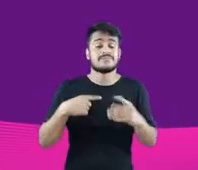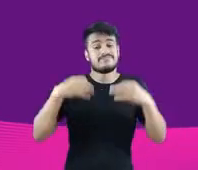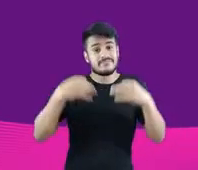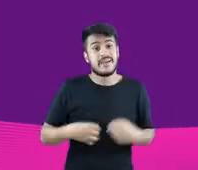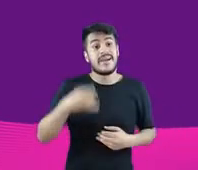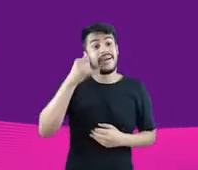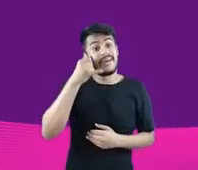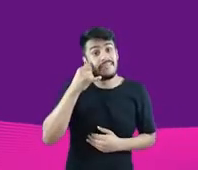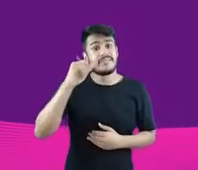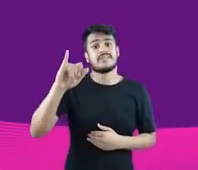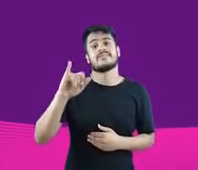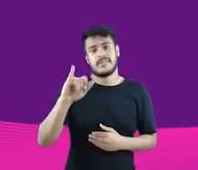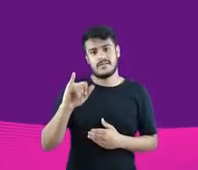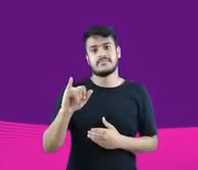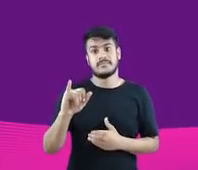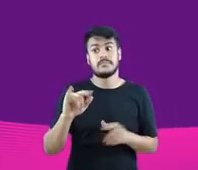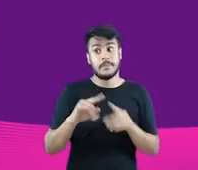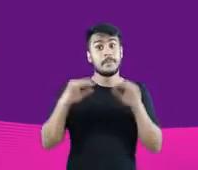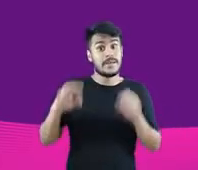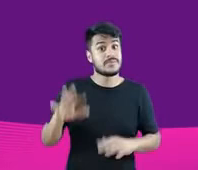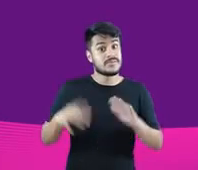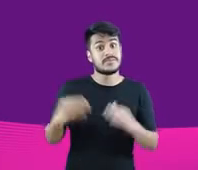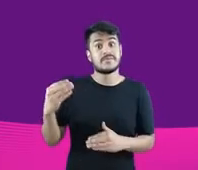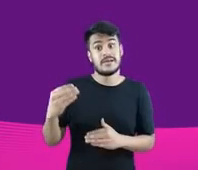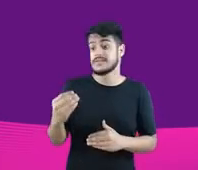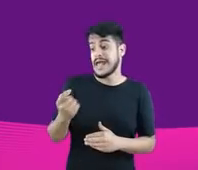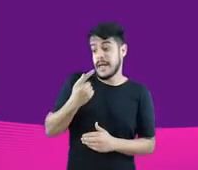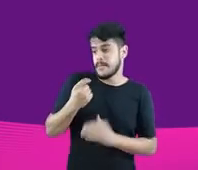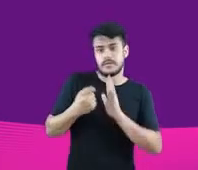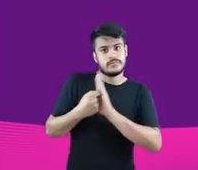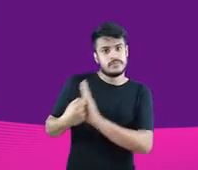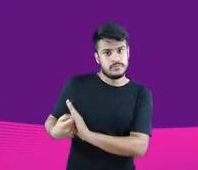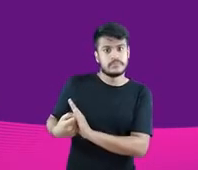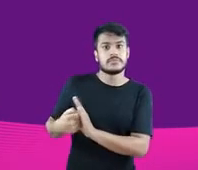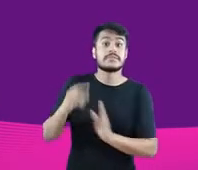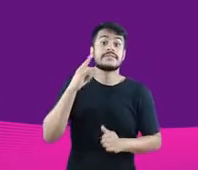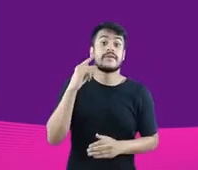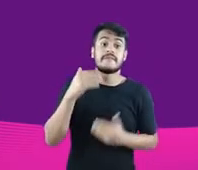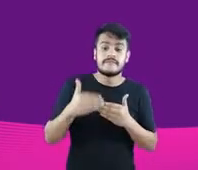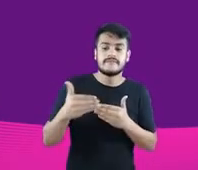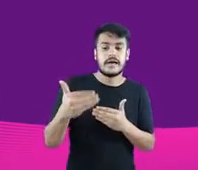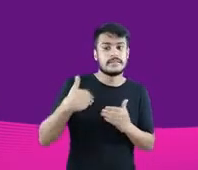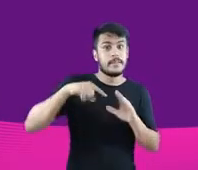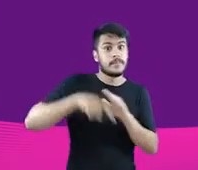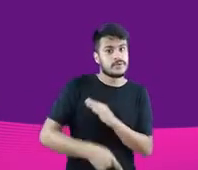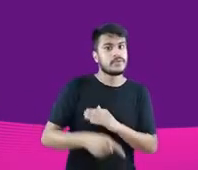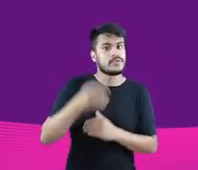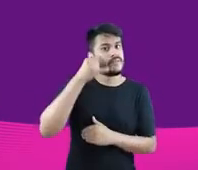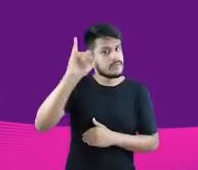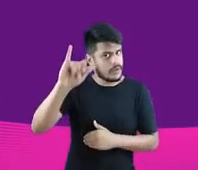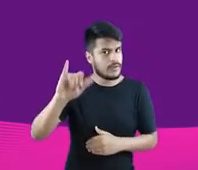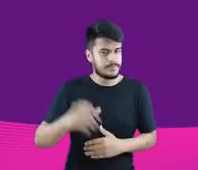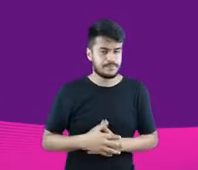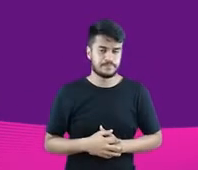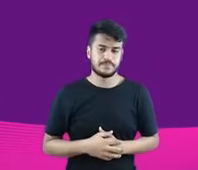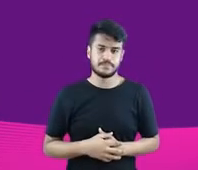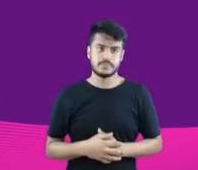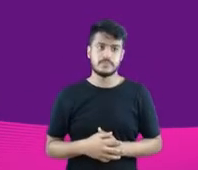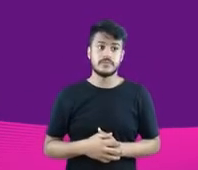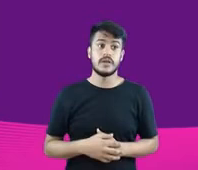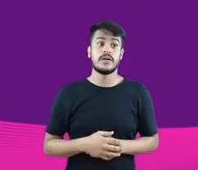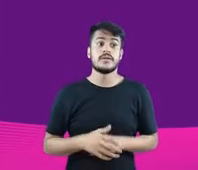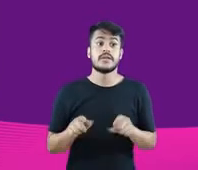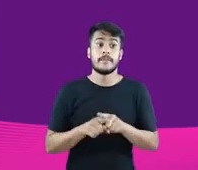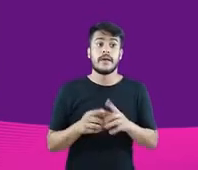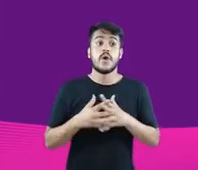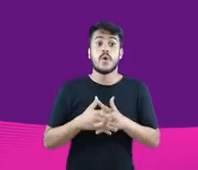e talvez até suspender o medicamento antes de um dano mais importante. Complicações da terapia sistêmica,